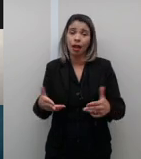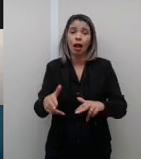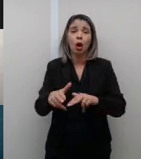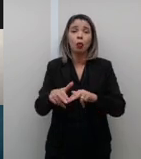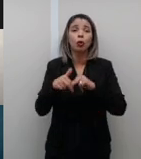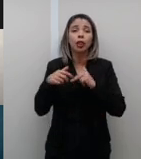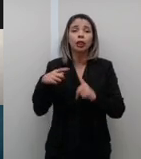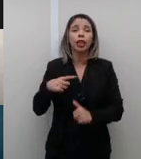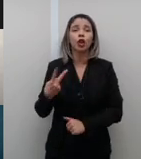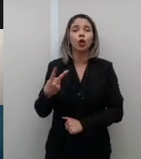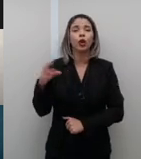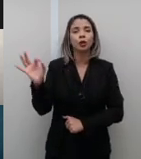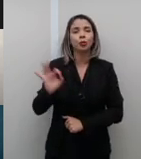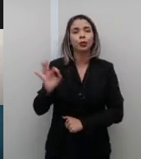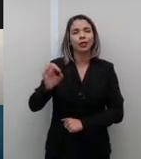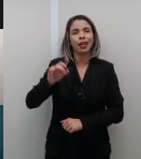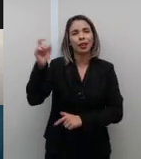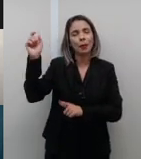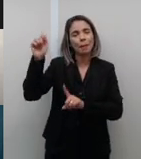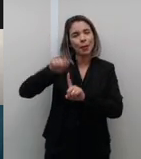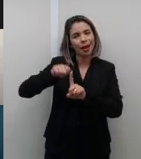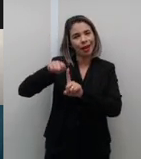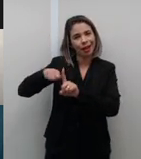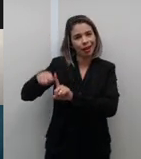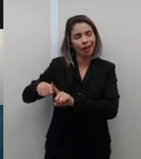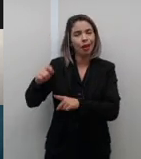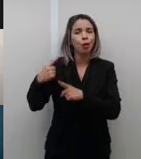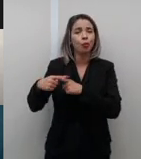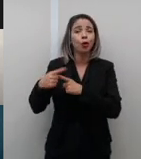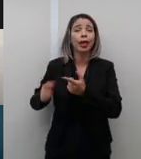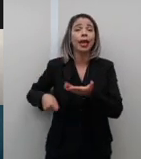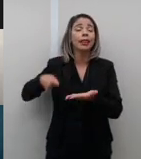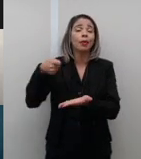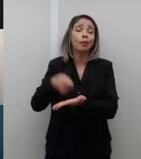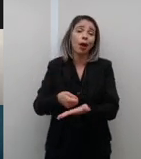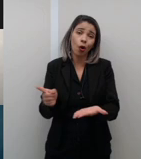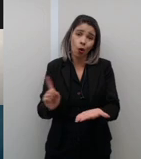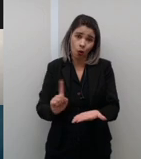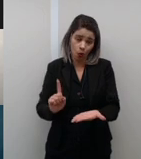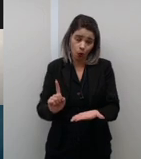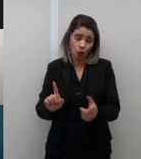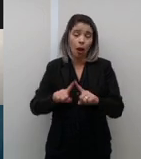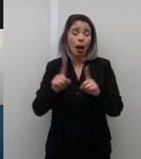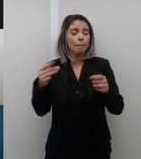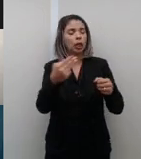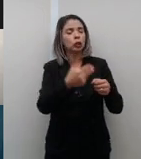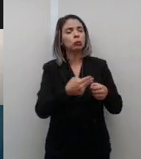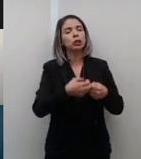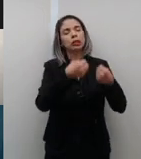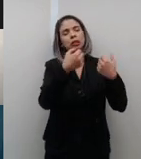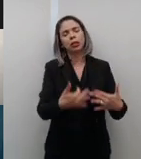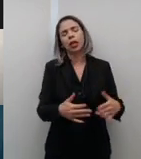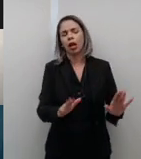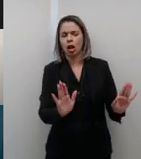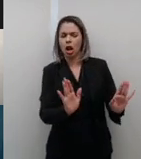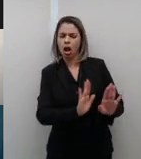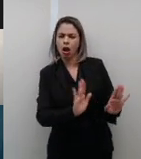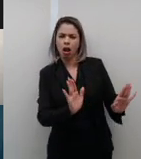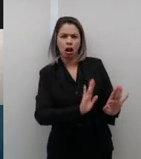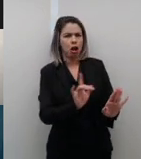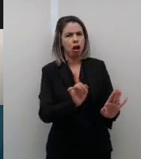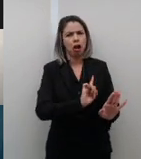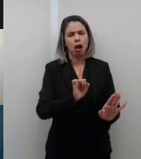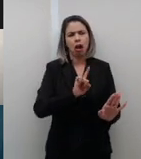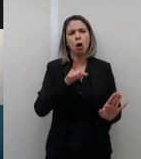mês pelo inadimplemento. Já o município, ao invés, dizendo que não, que o título executivo